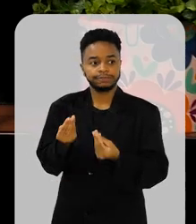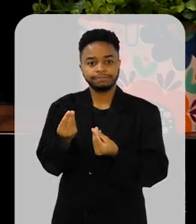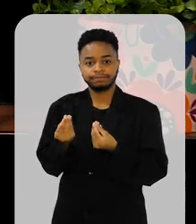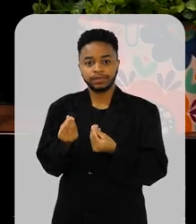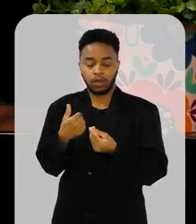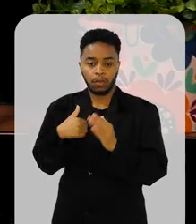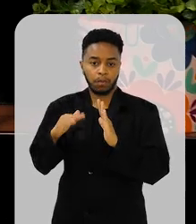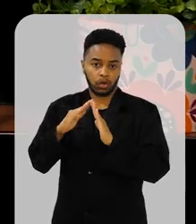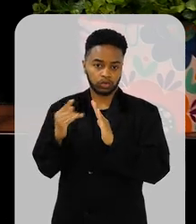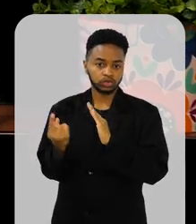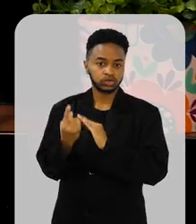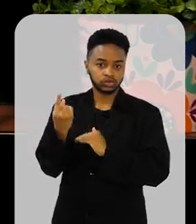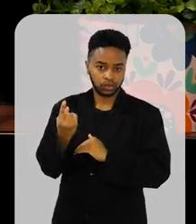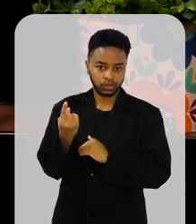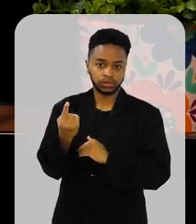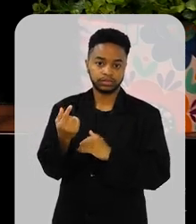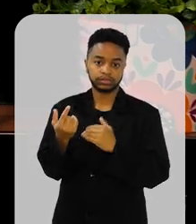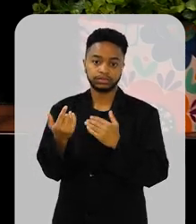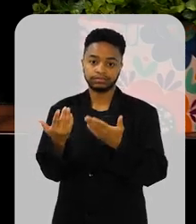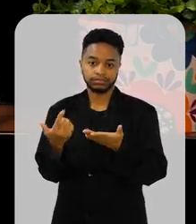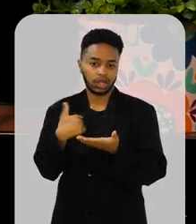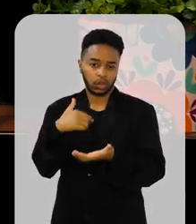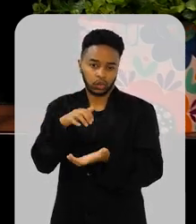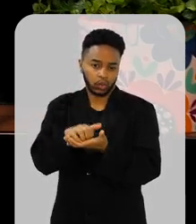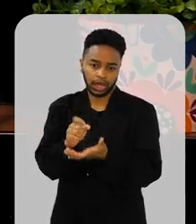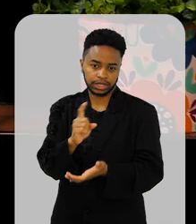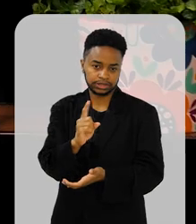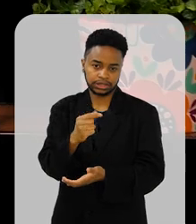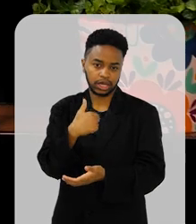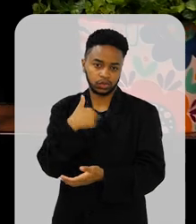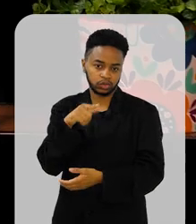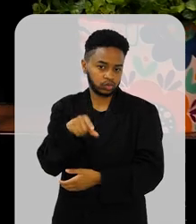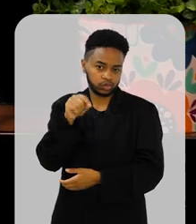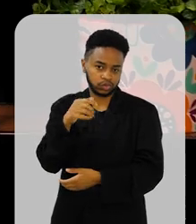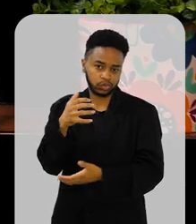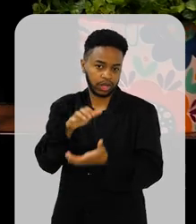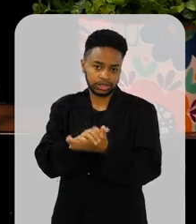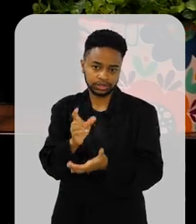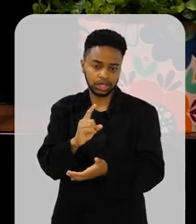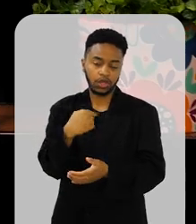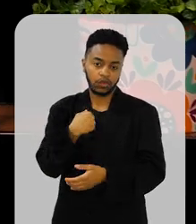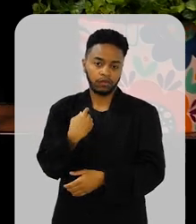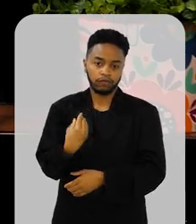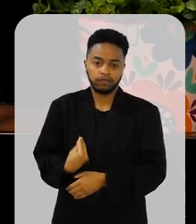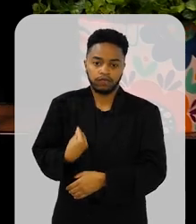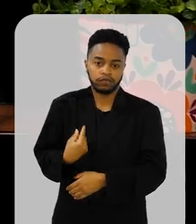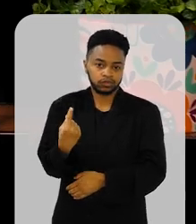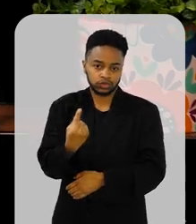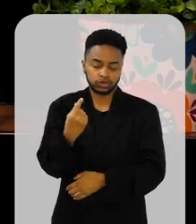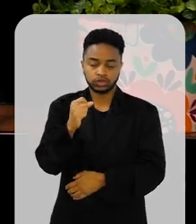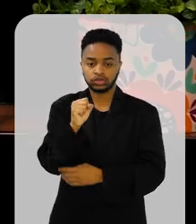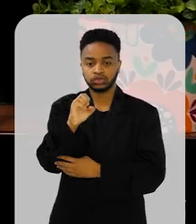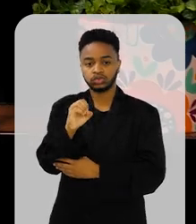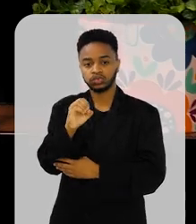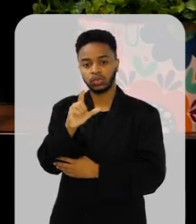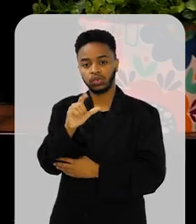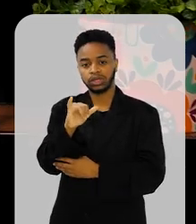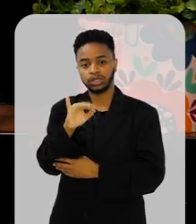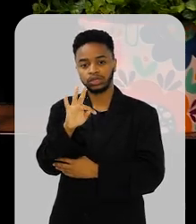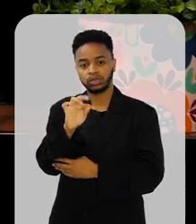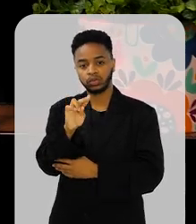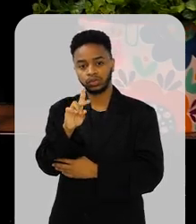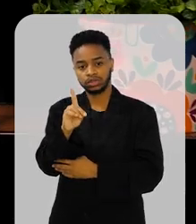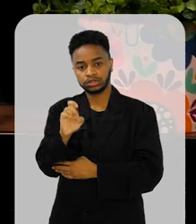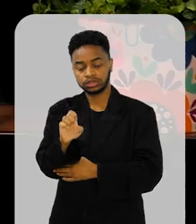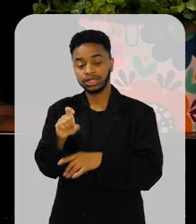Eu resido sozinha, uhum. Eu não casei por opção, eu sou uma mulher que eu vivo na minha solitude. E a minha mãe,